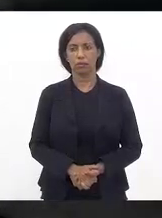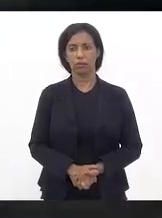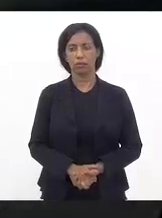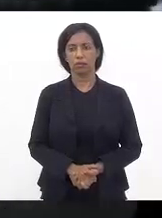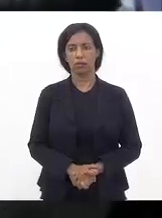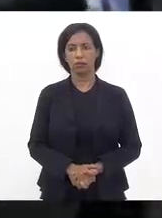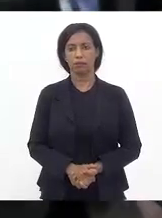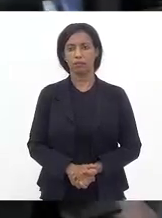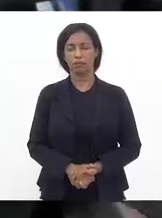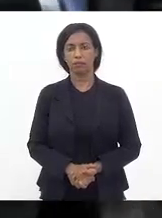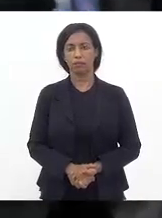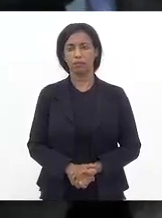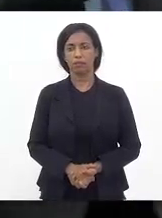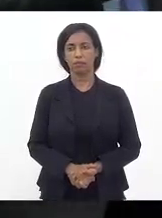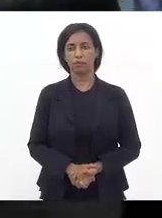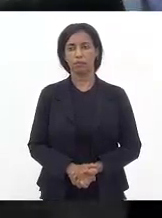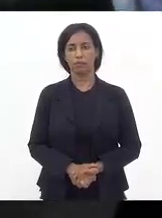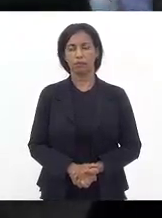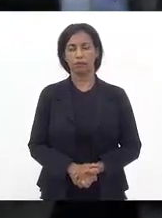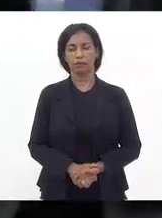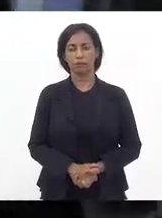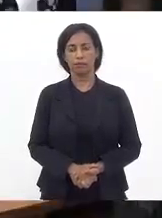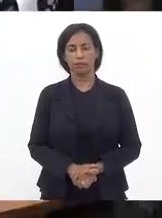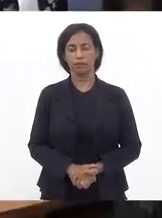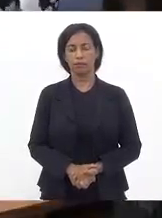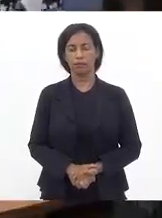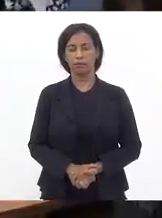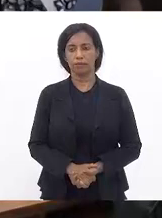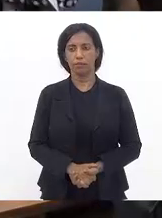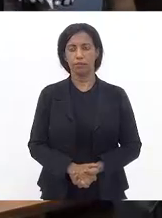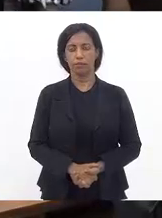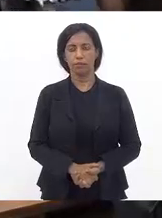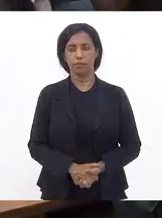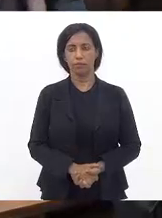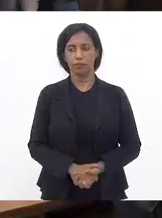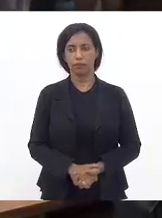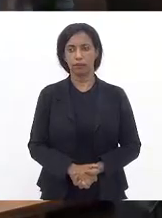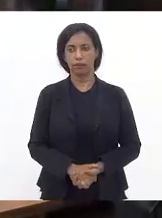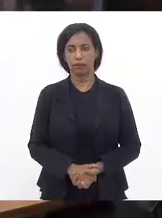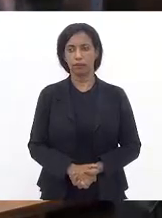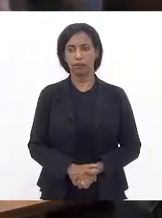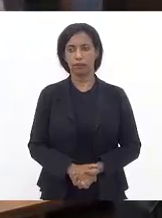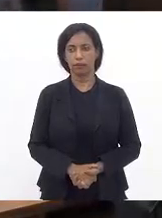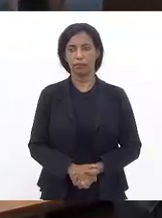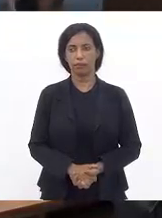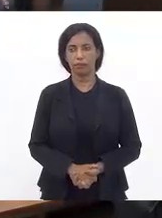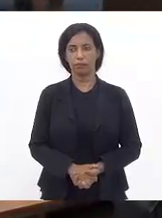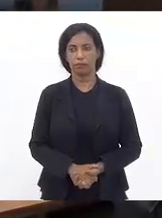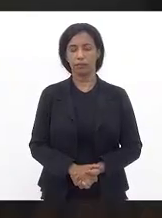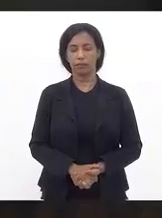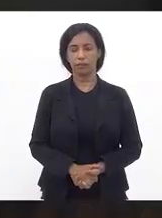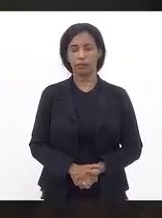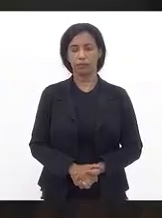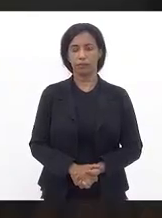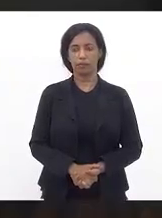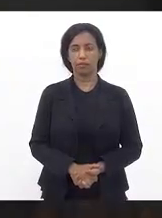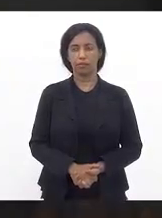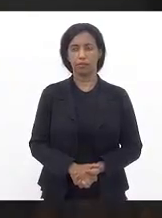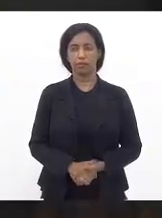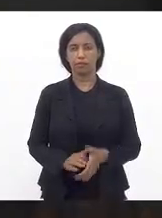a senhora Presidente a o deputado Rodrigo Amorim